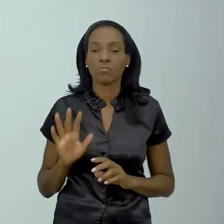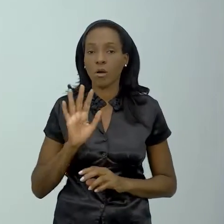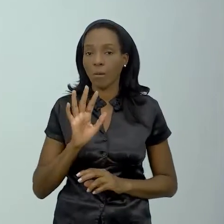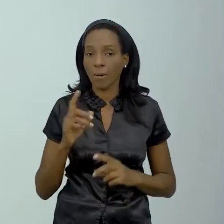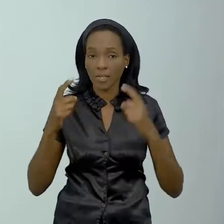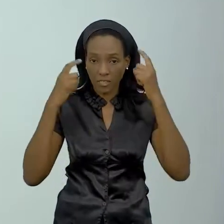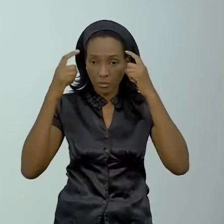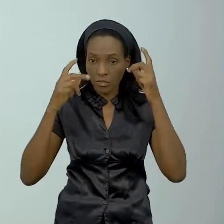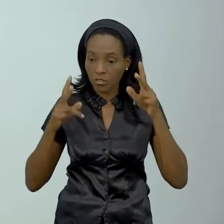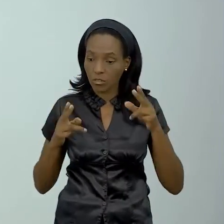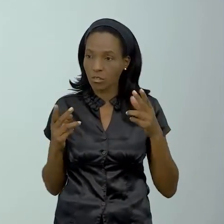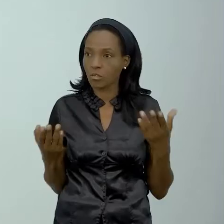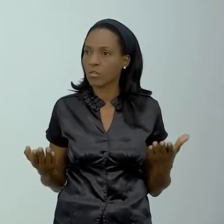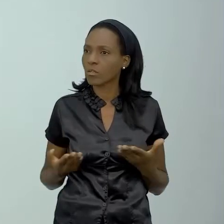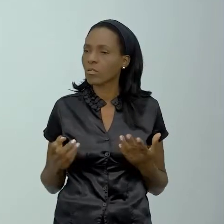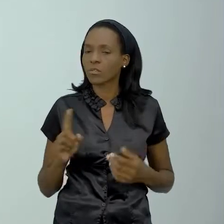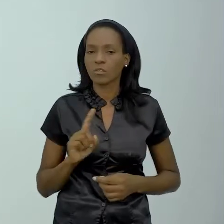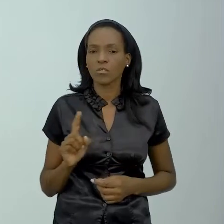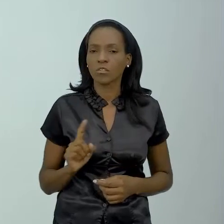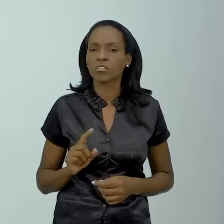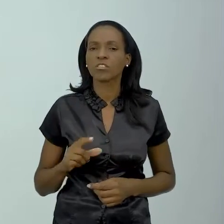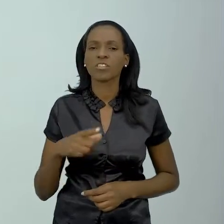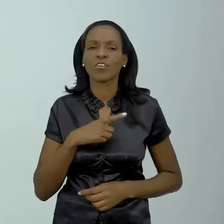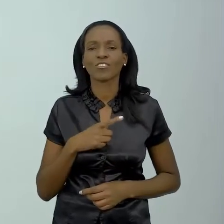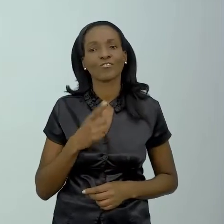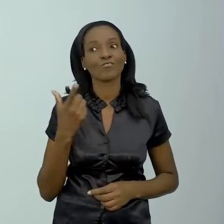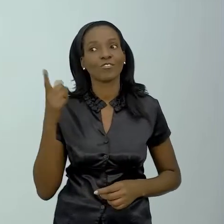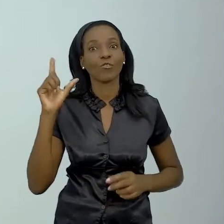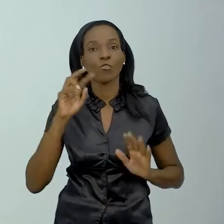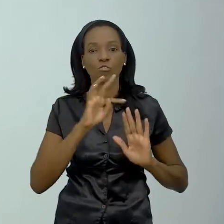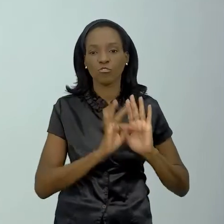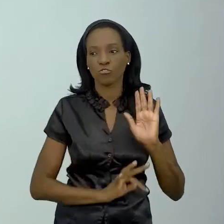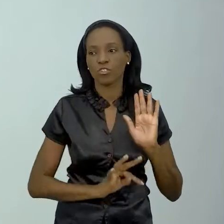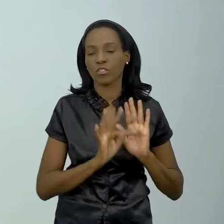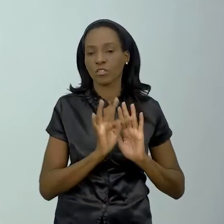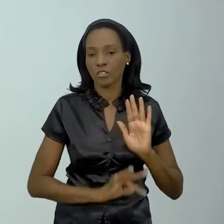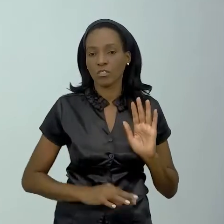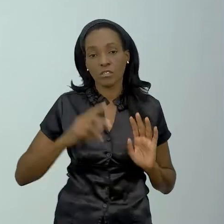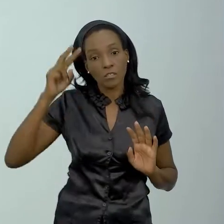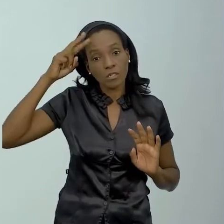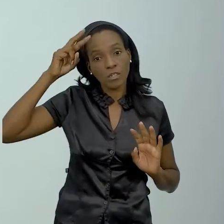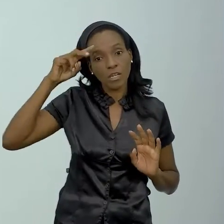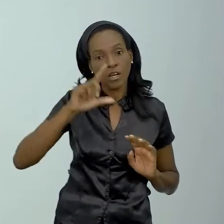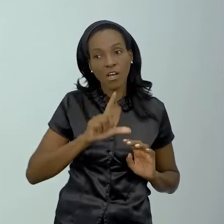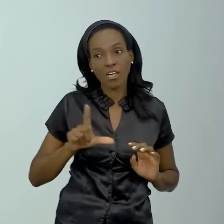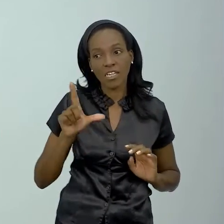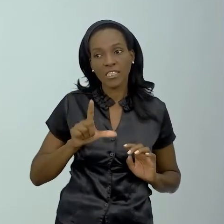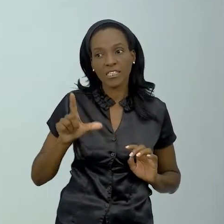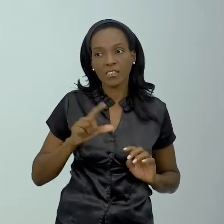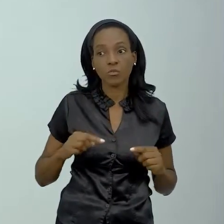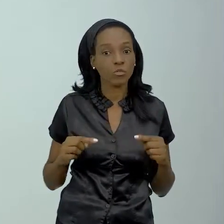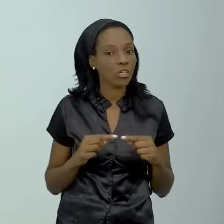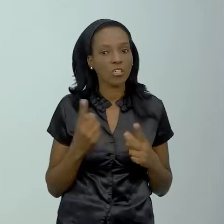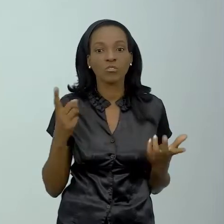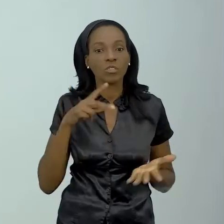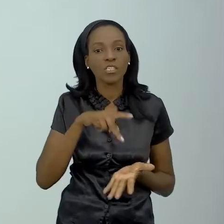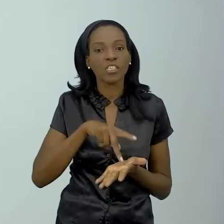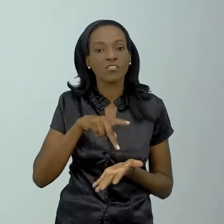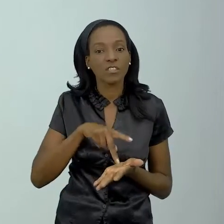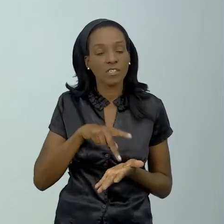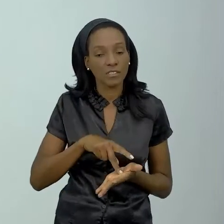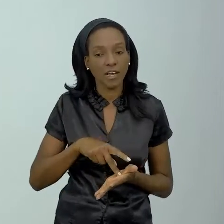de vivência. Então você tinha um tipo de texto. Lembrando que a literatura não é a realidade. A literatura é